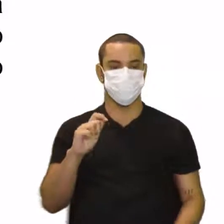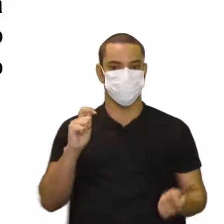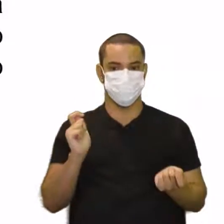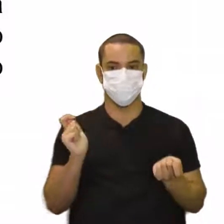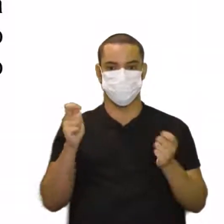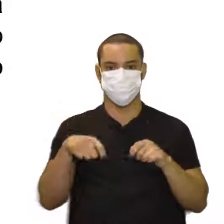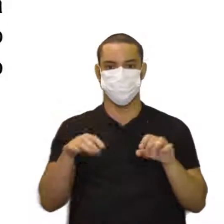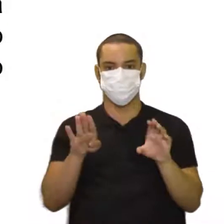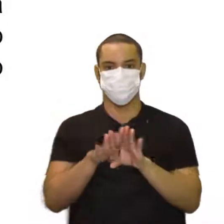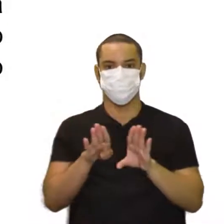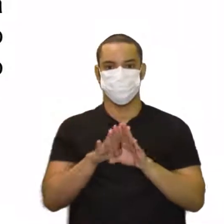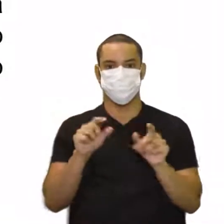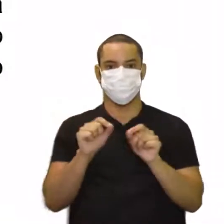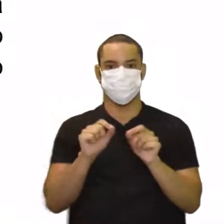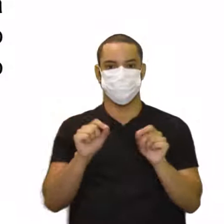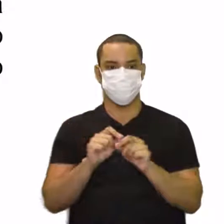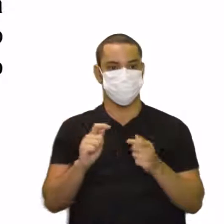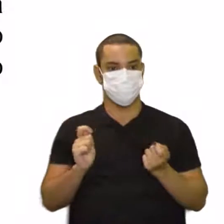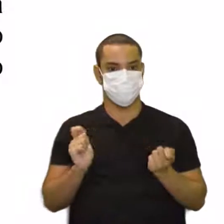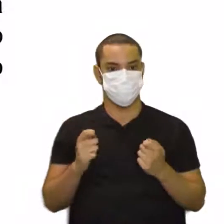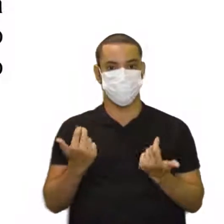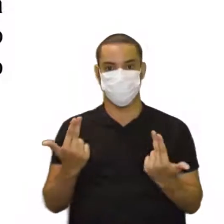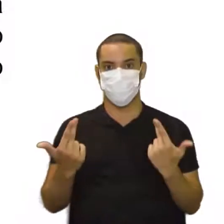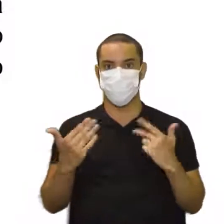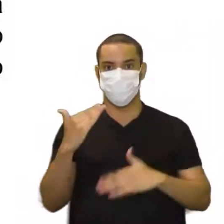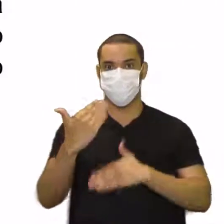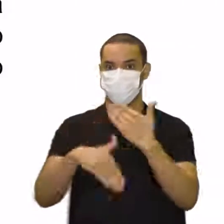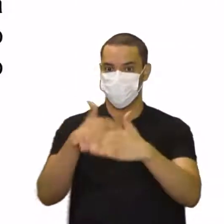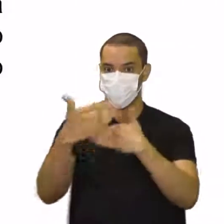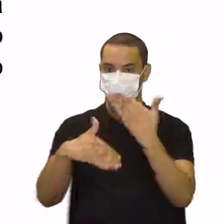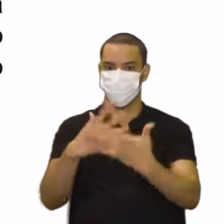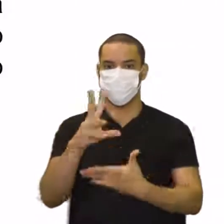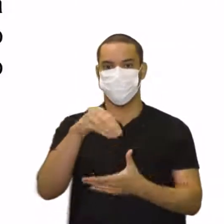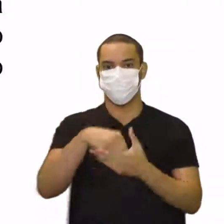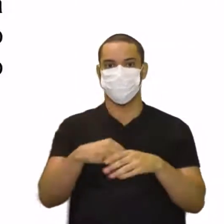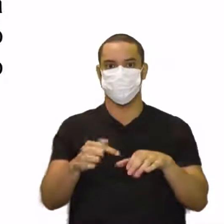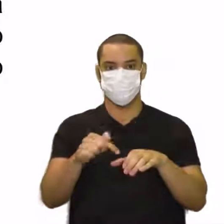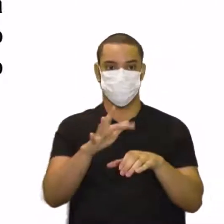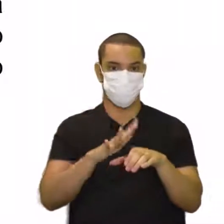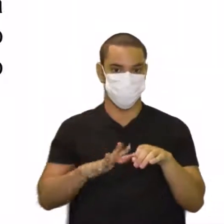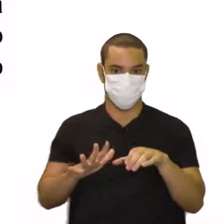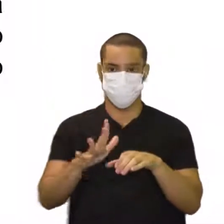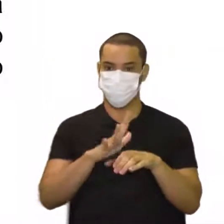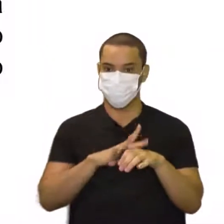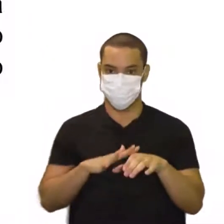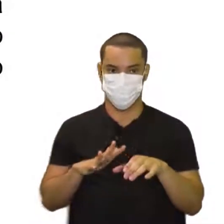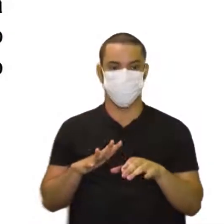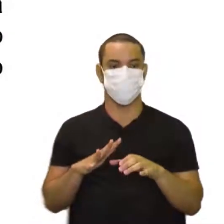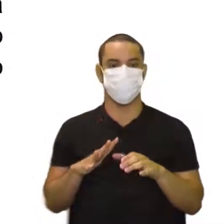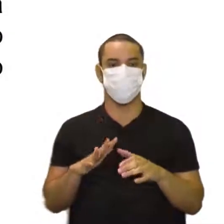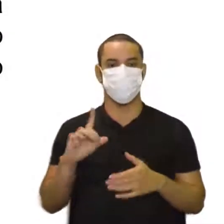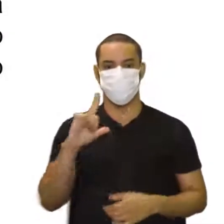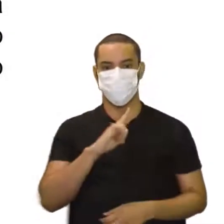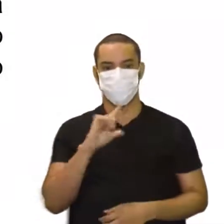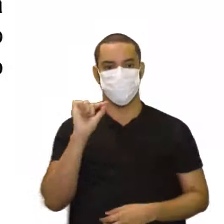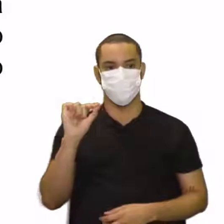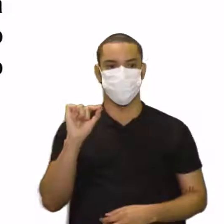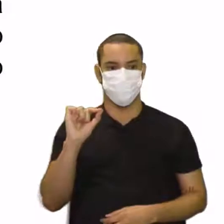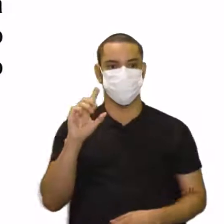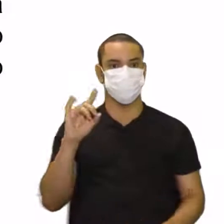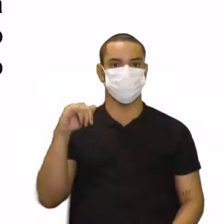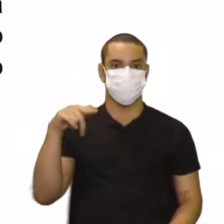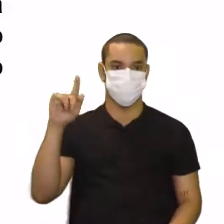possível e faz o mesmo desenvolvimento, daí o campo, tá, pessoal? Nesse caso aí desenvolve o